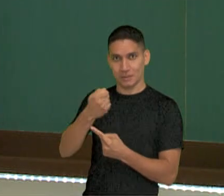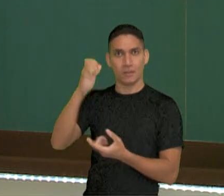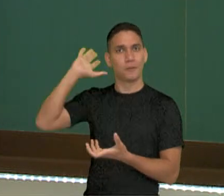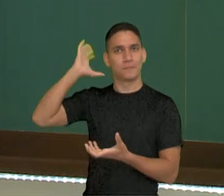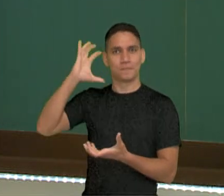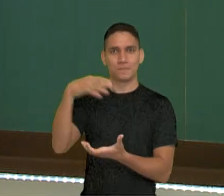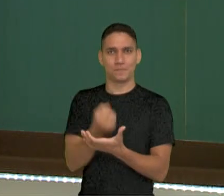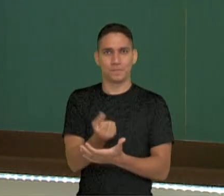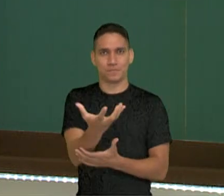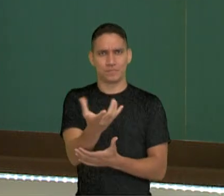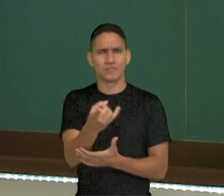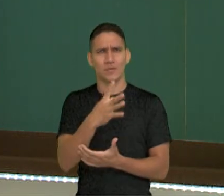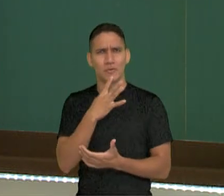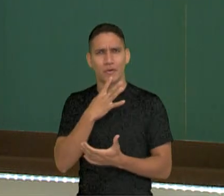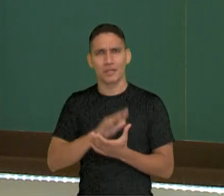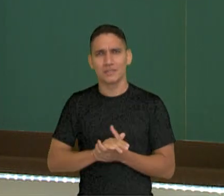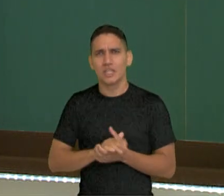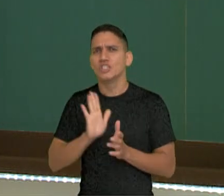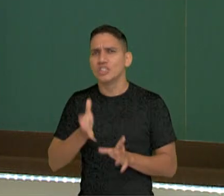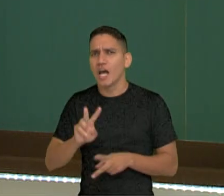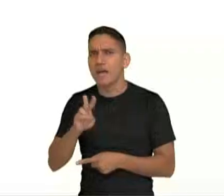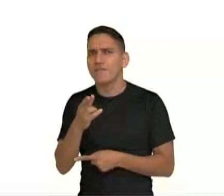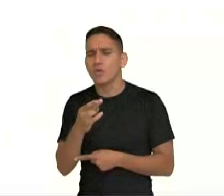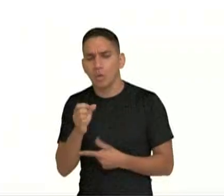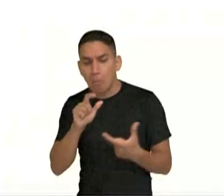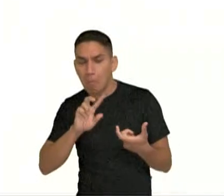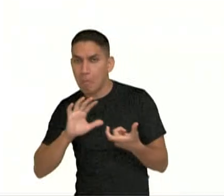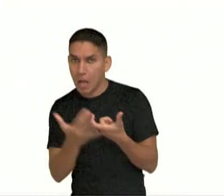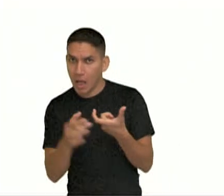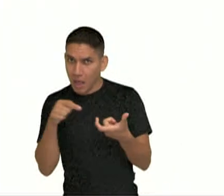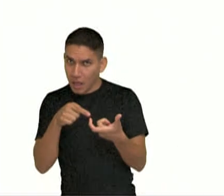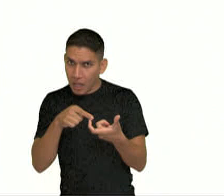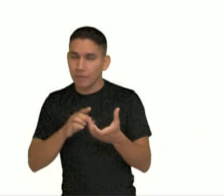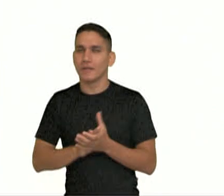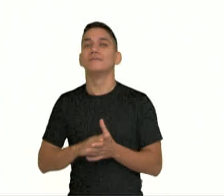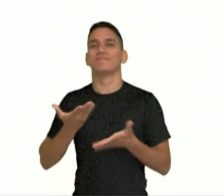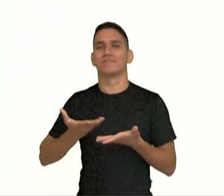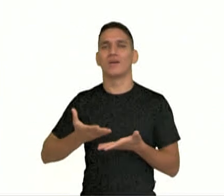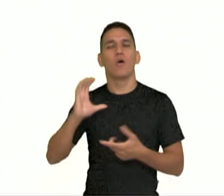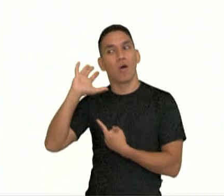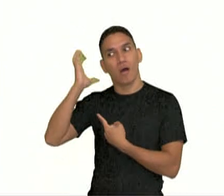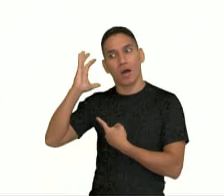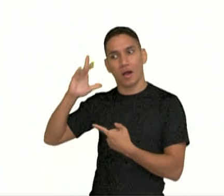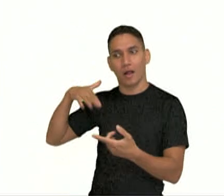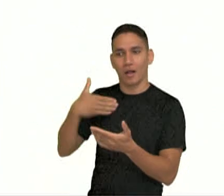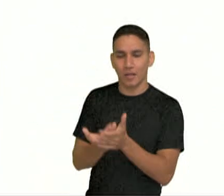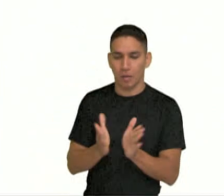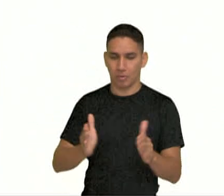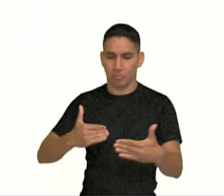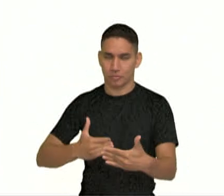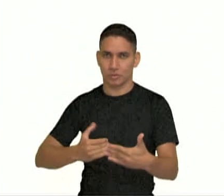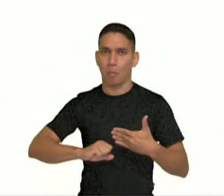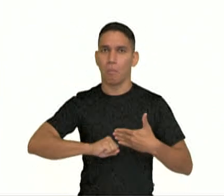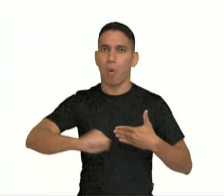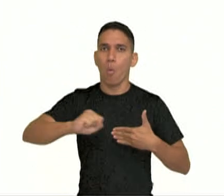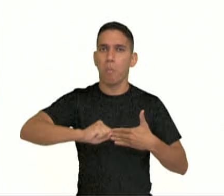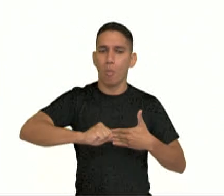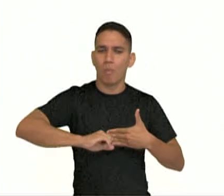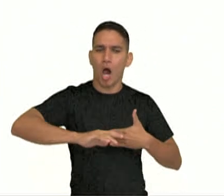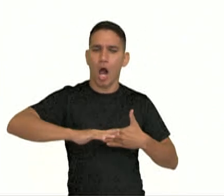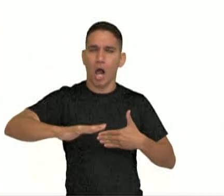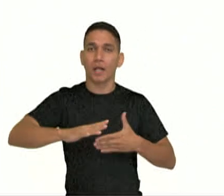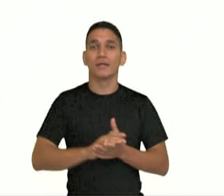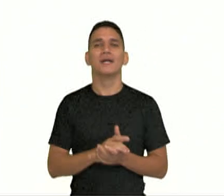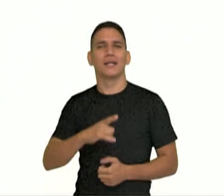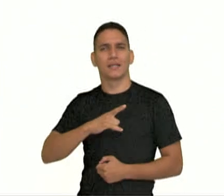Aonde? Do rádio à caixa de som, do Bluetooth, som de Bluetooth, muitos